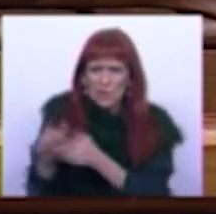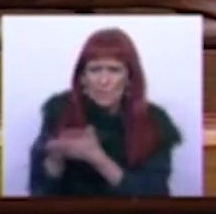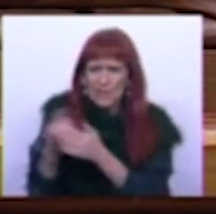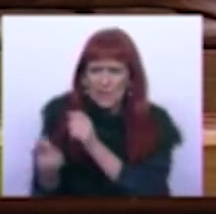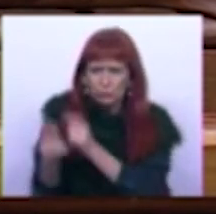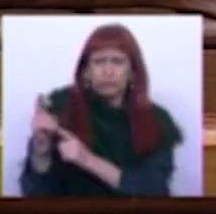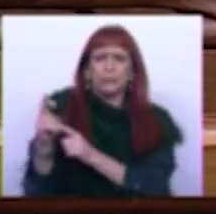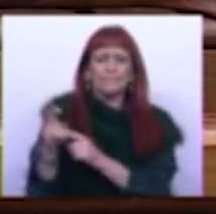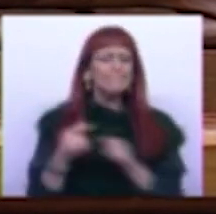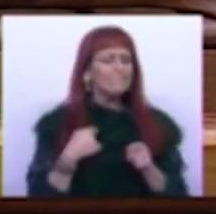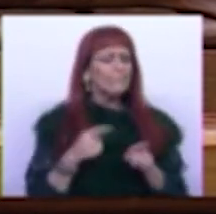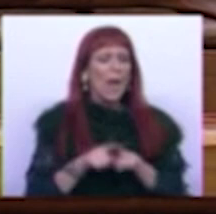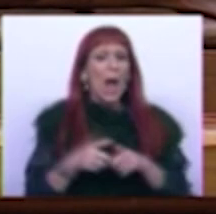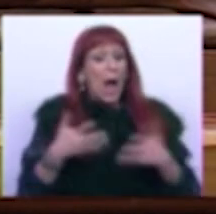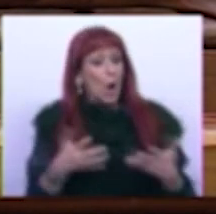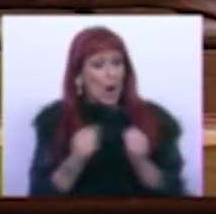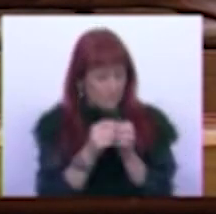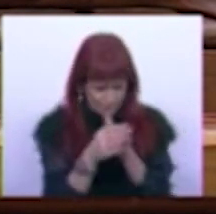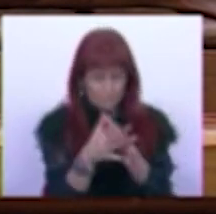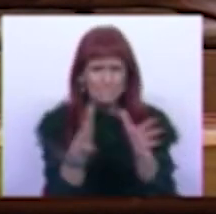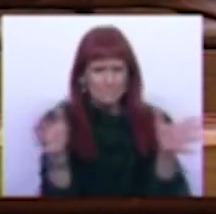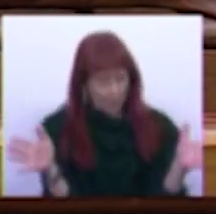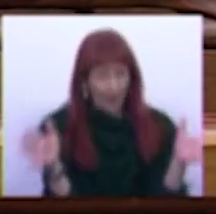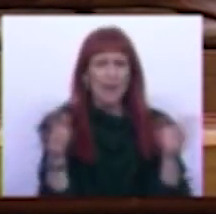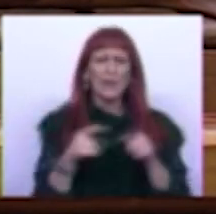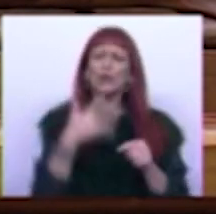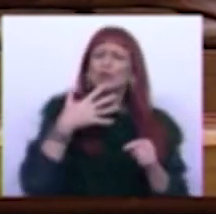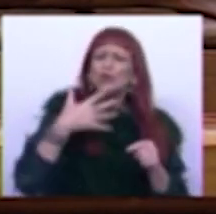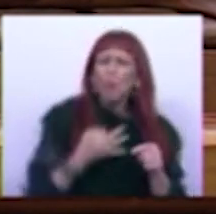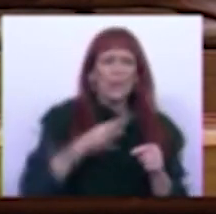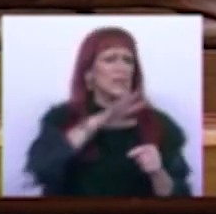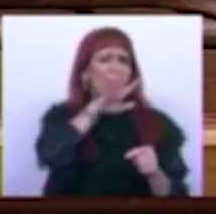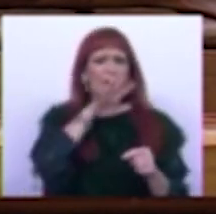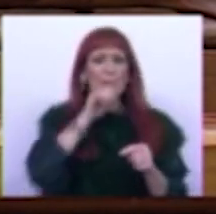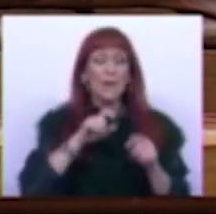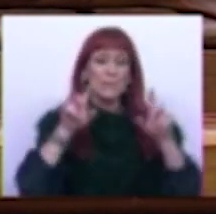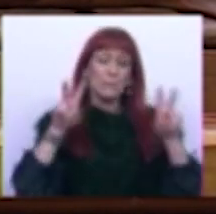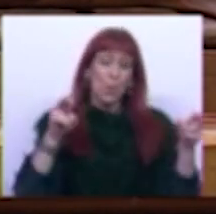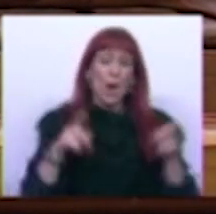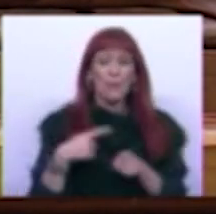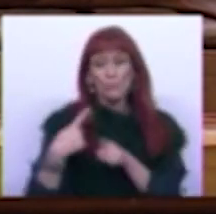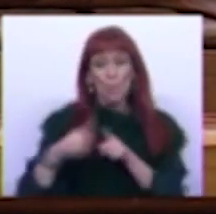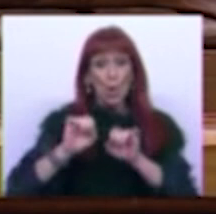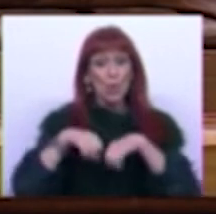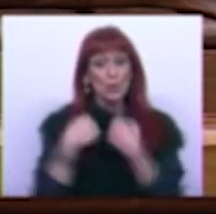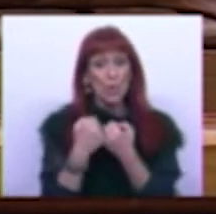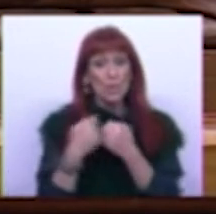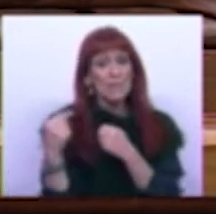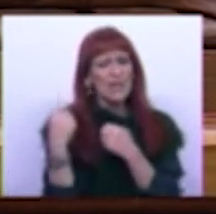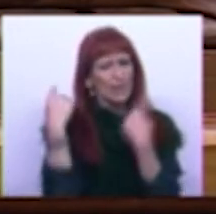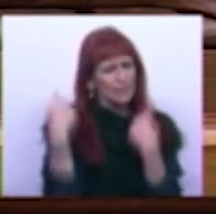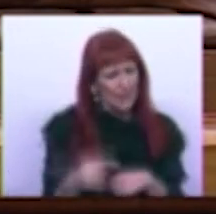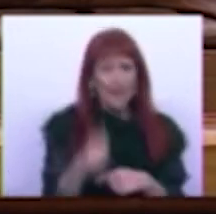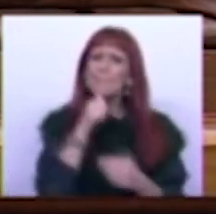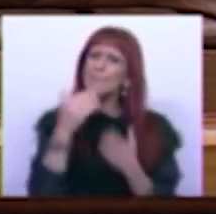essenciais. Iremos agora alargar a todas as famílias titulares de prestações sociais mínimas